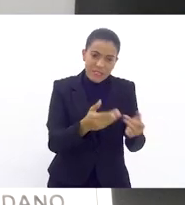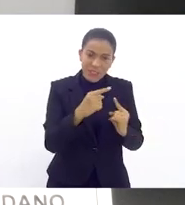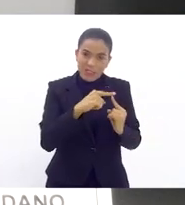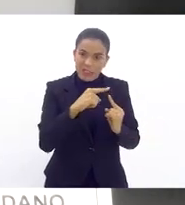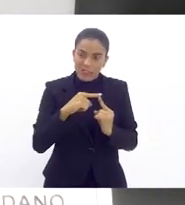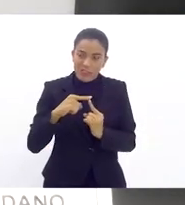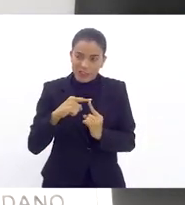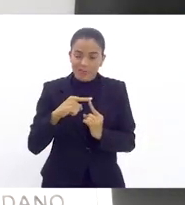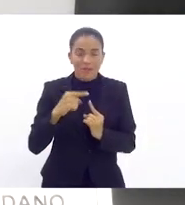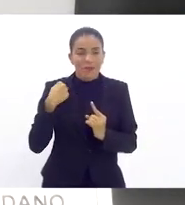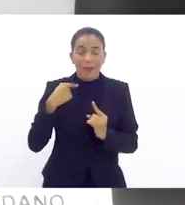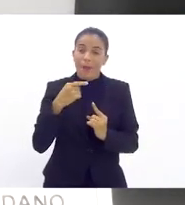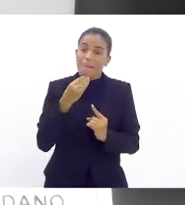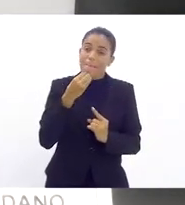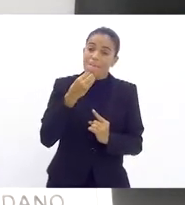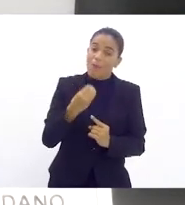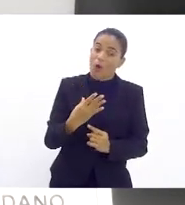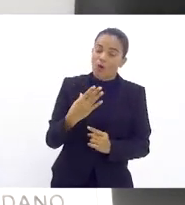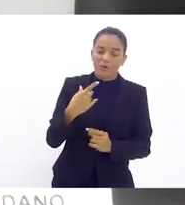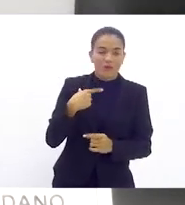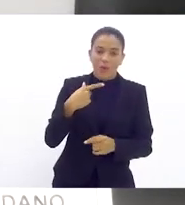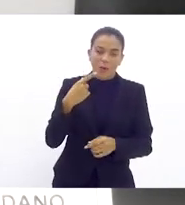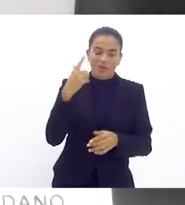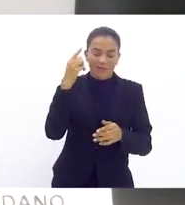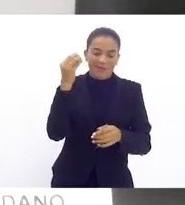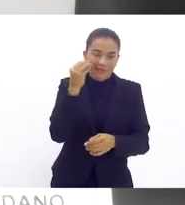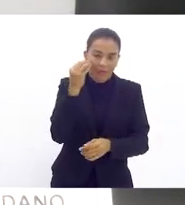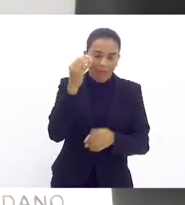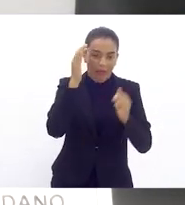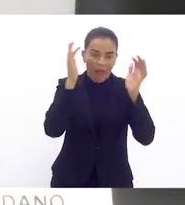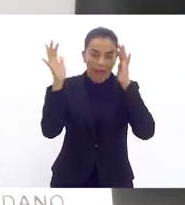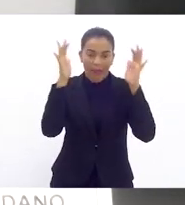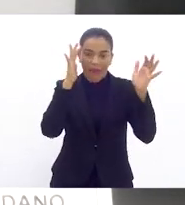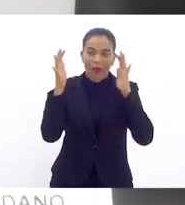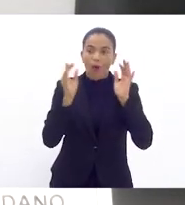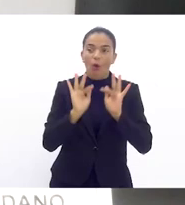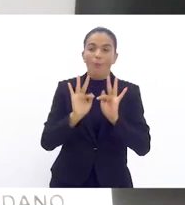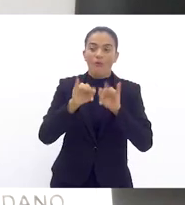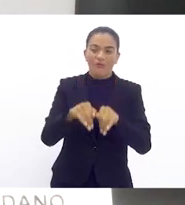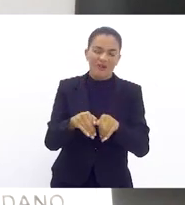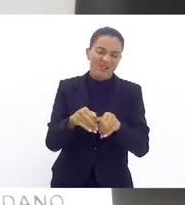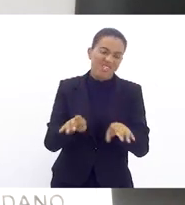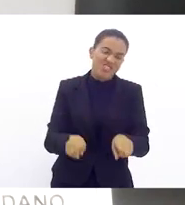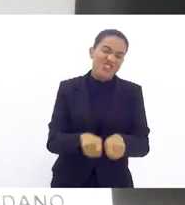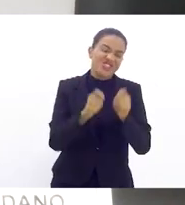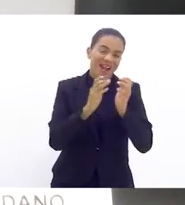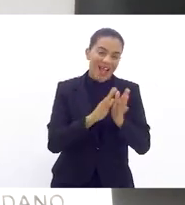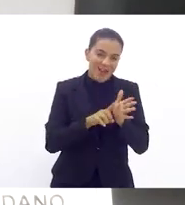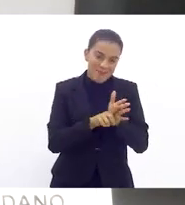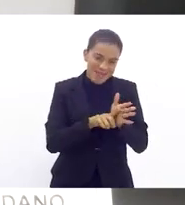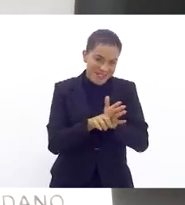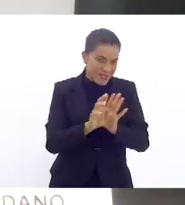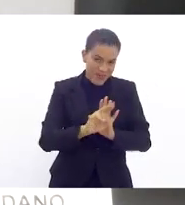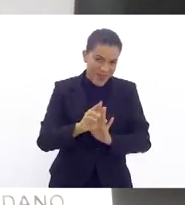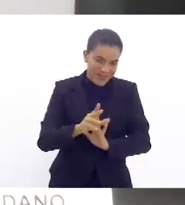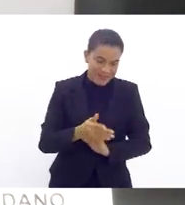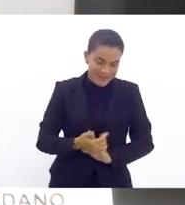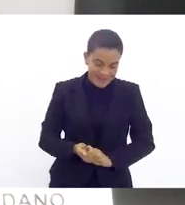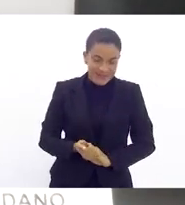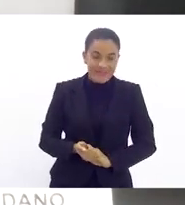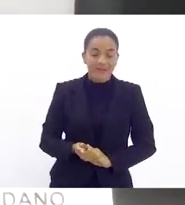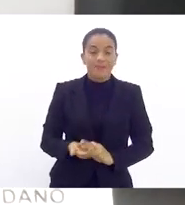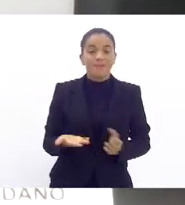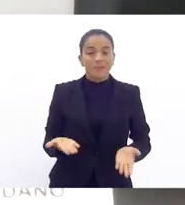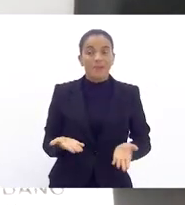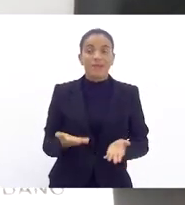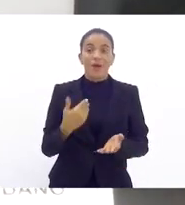não imagine o final, porque senão você começa a direcionar o trabalho e estraga todo o trabalho de pesquisa. Não é assim que é feito. Então, eles